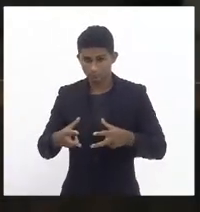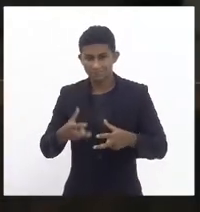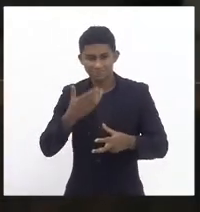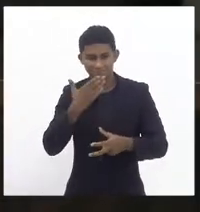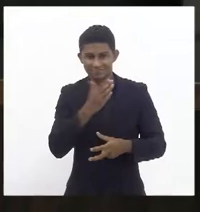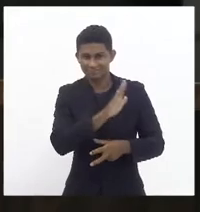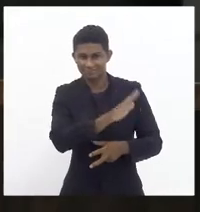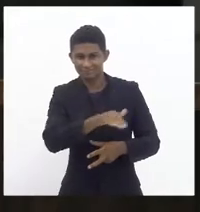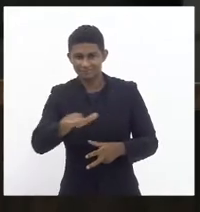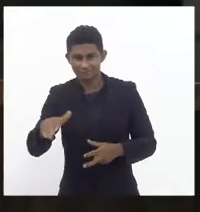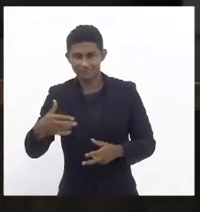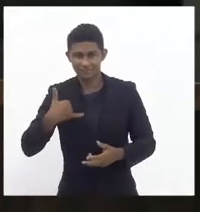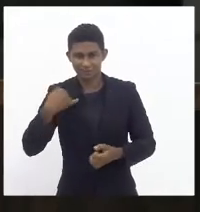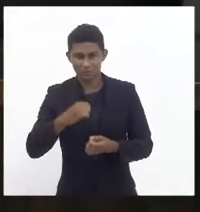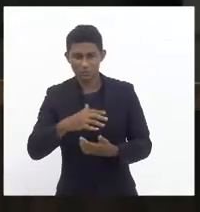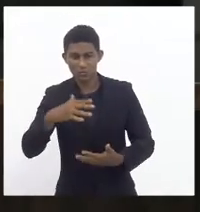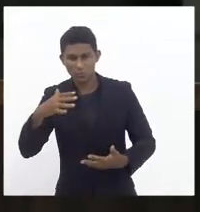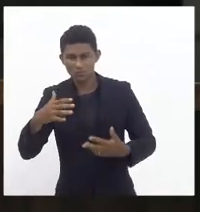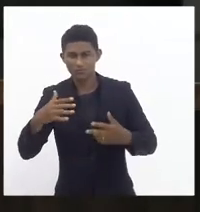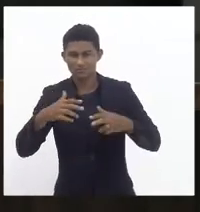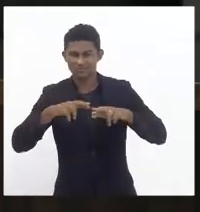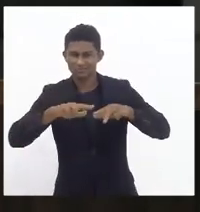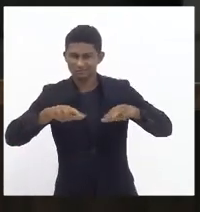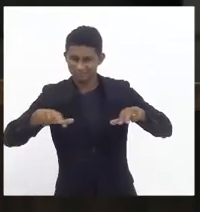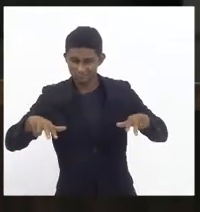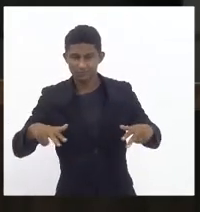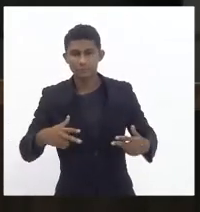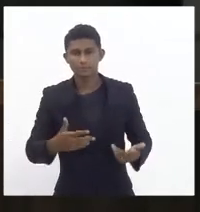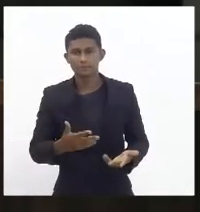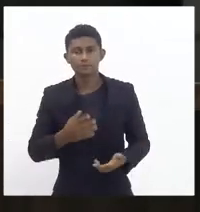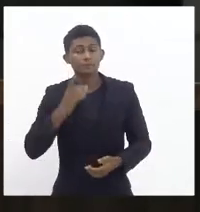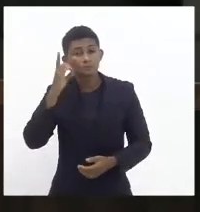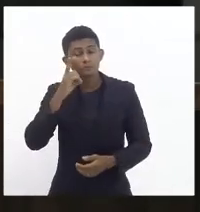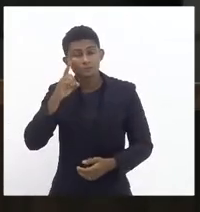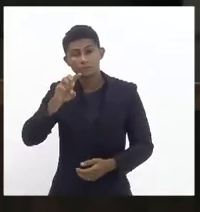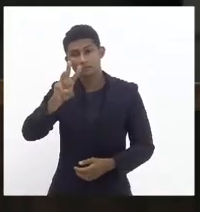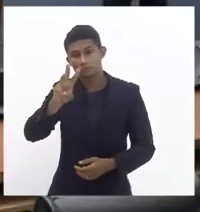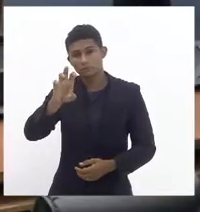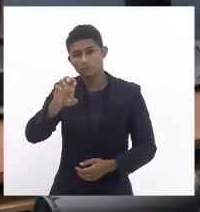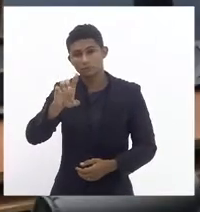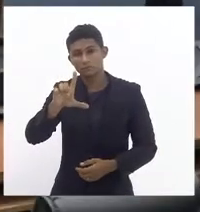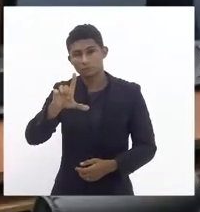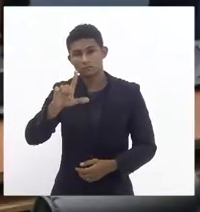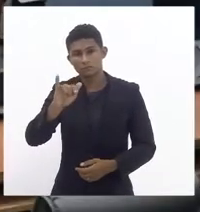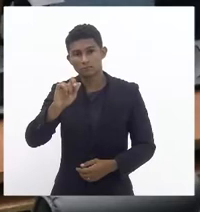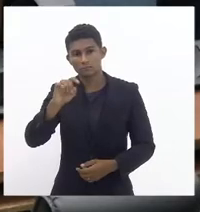do idoso a cada Deputado Wellington José